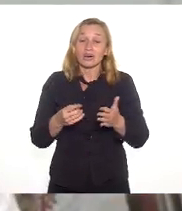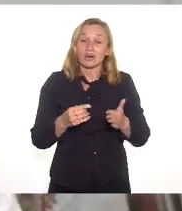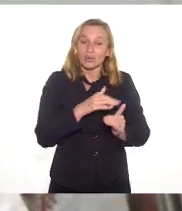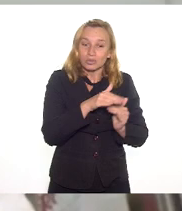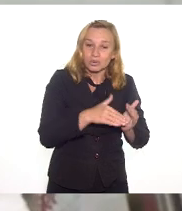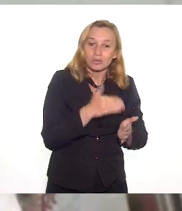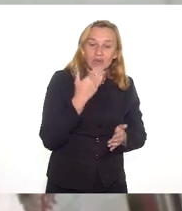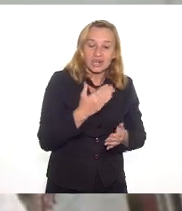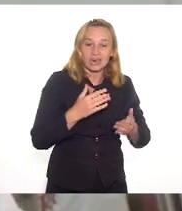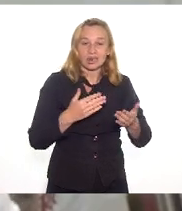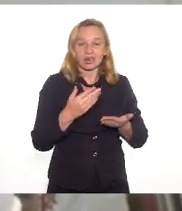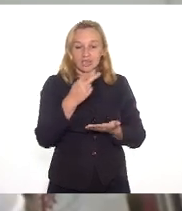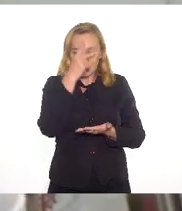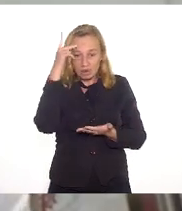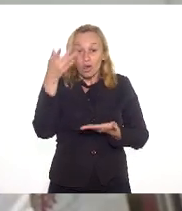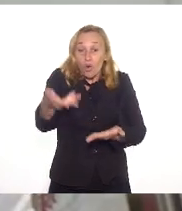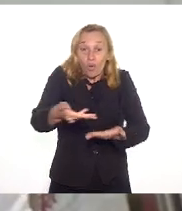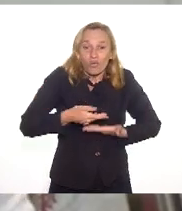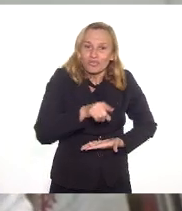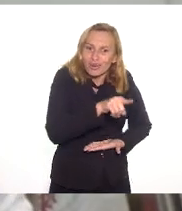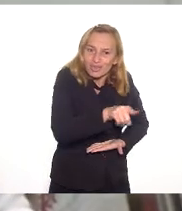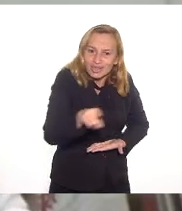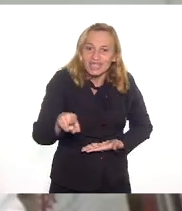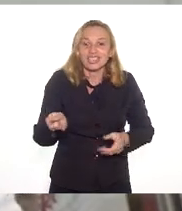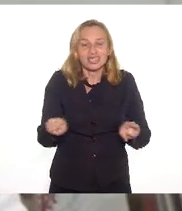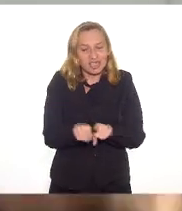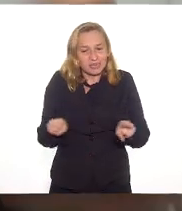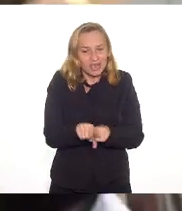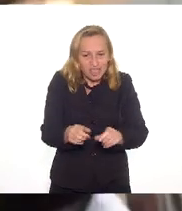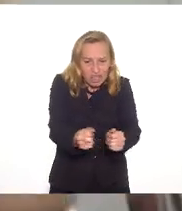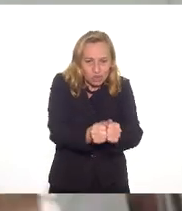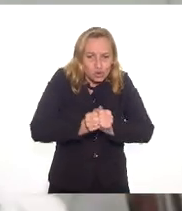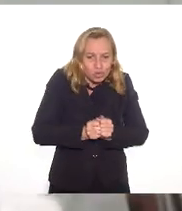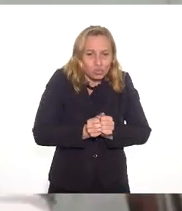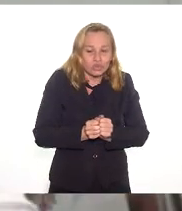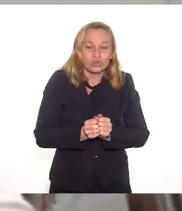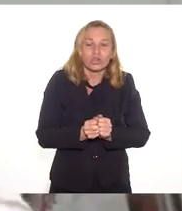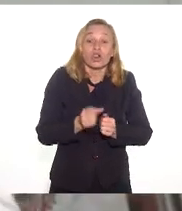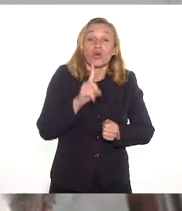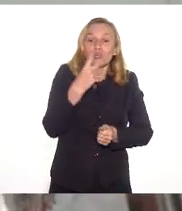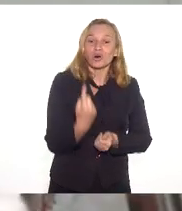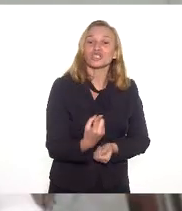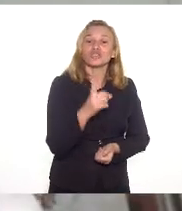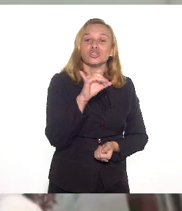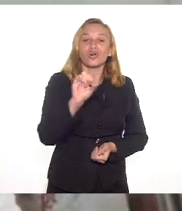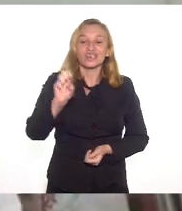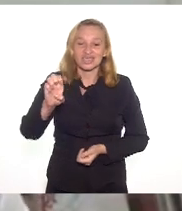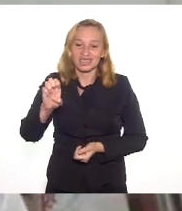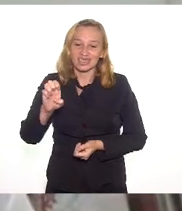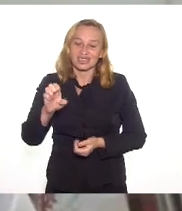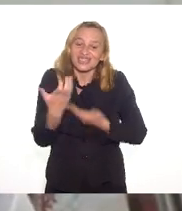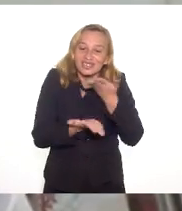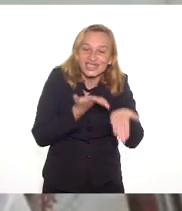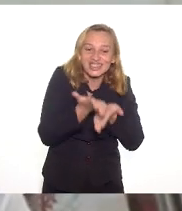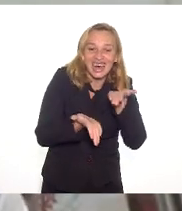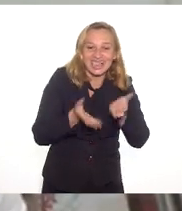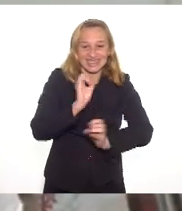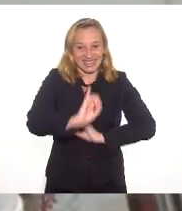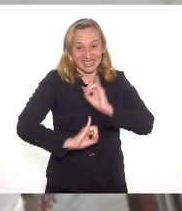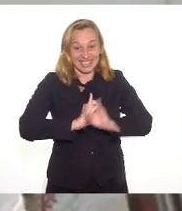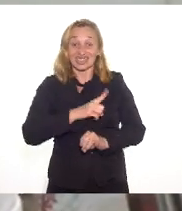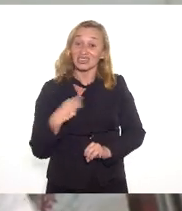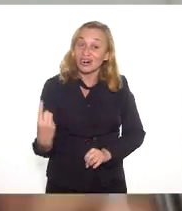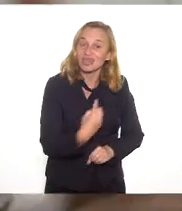aqui o convite para que vocês possam aderir a essa campanha, Uma Dose de Cuidado na internet, nós possamos